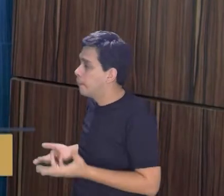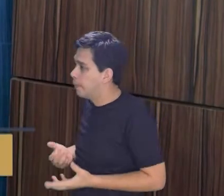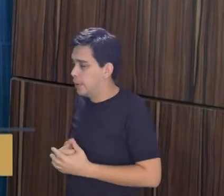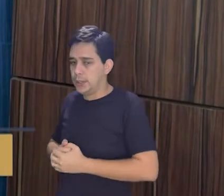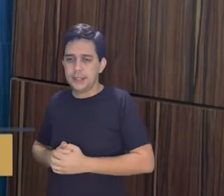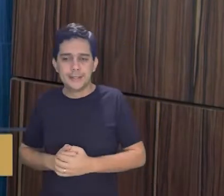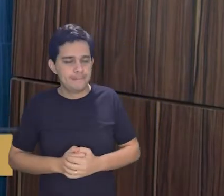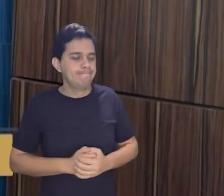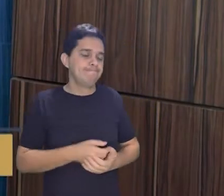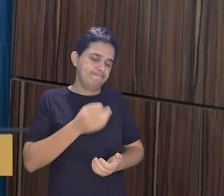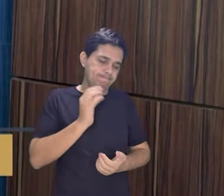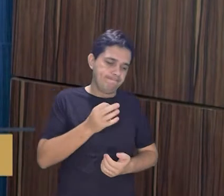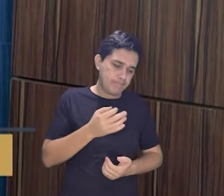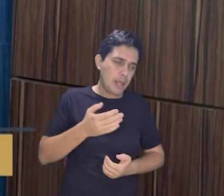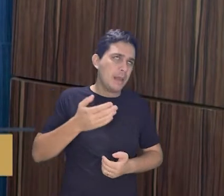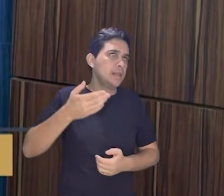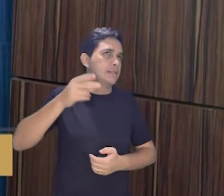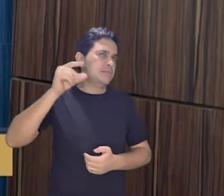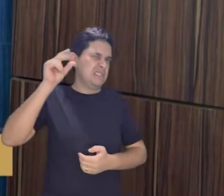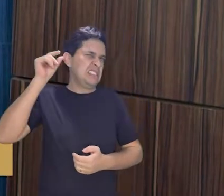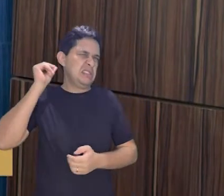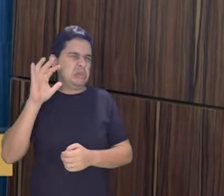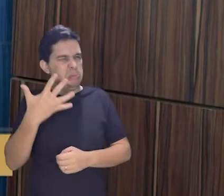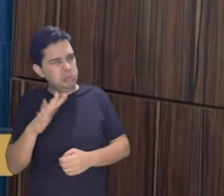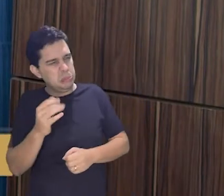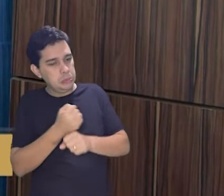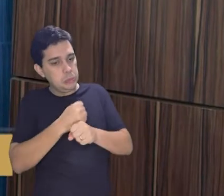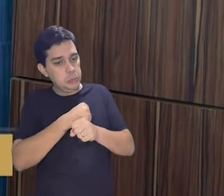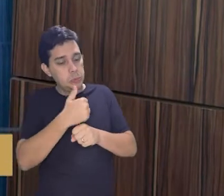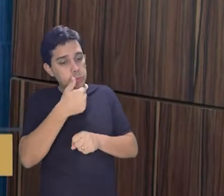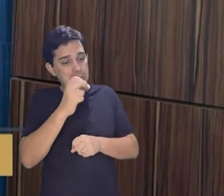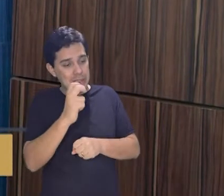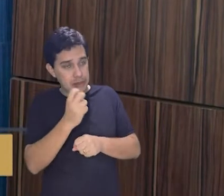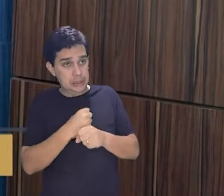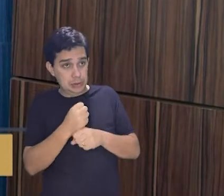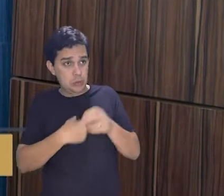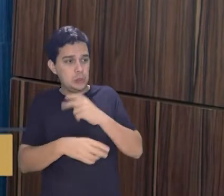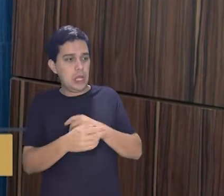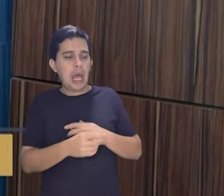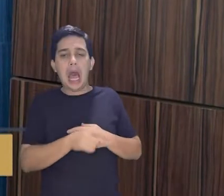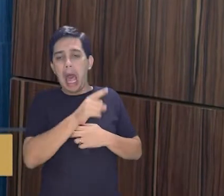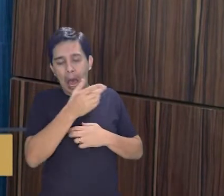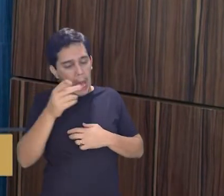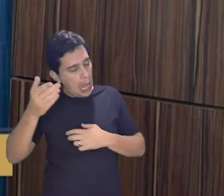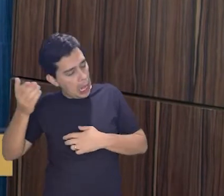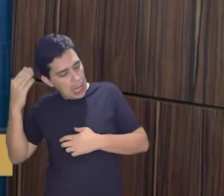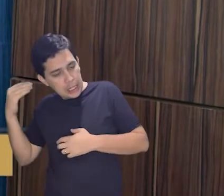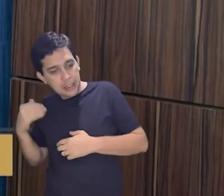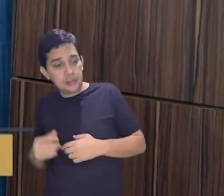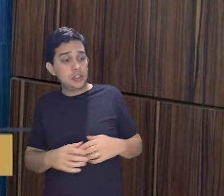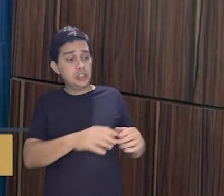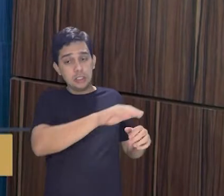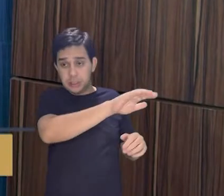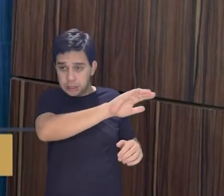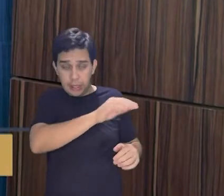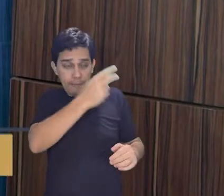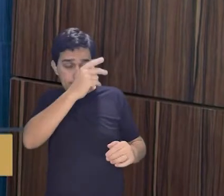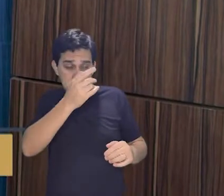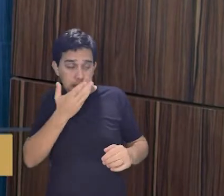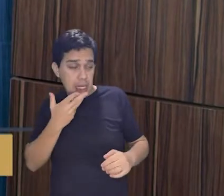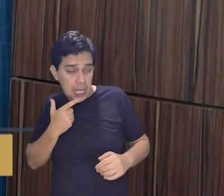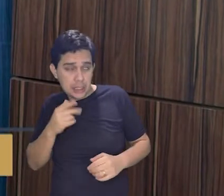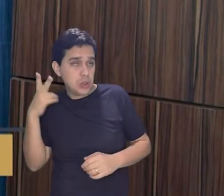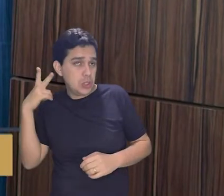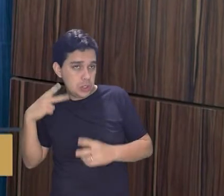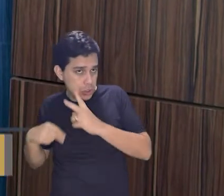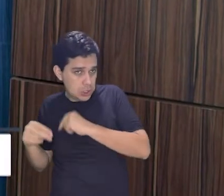alguns anos atrás, há cerca de 15 anos atrás, de depoimento sem dano, que era o início desse embrião do depoimento especial trazido